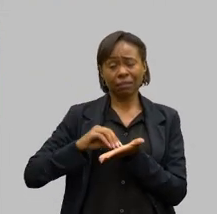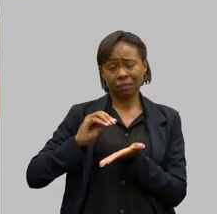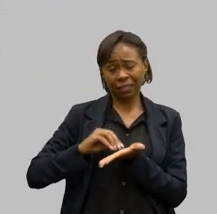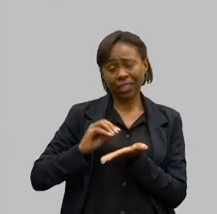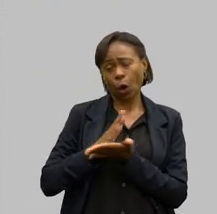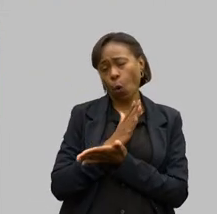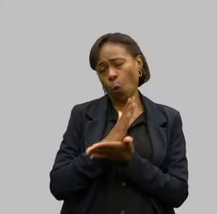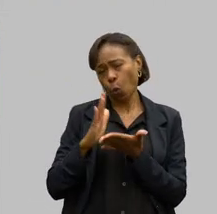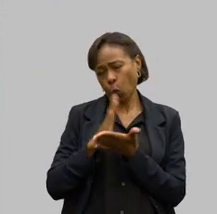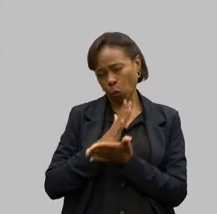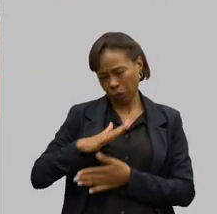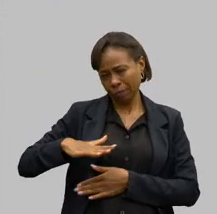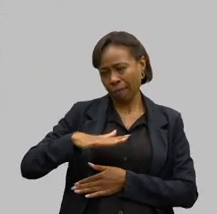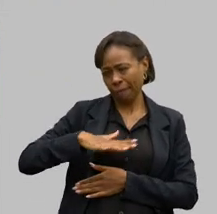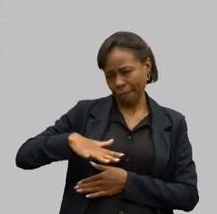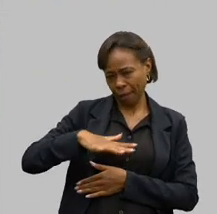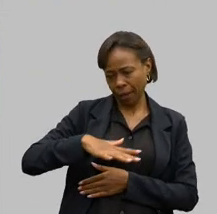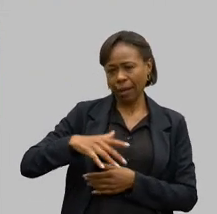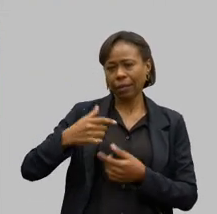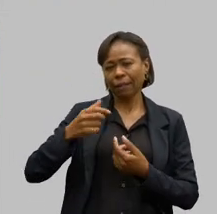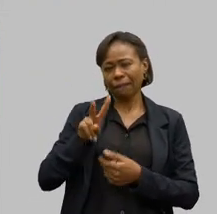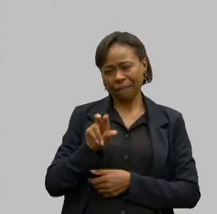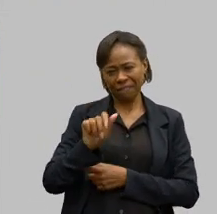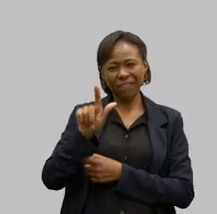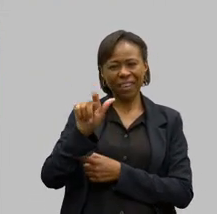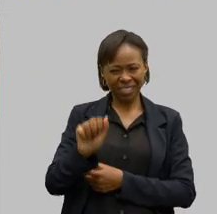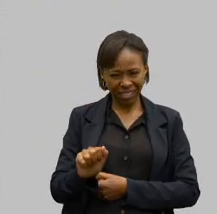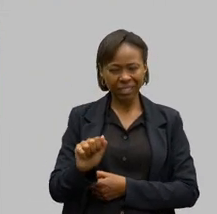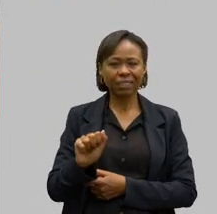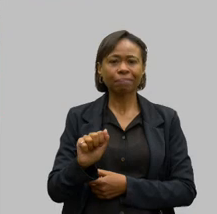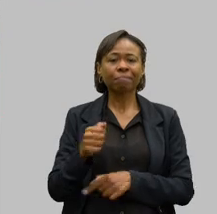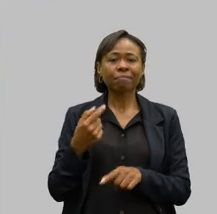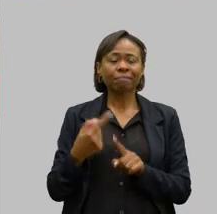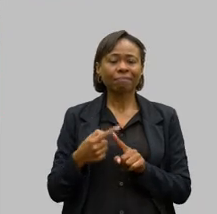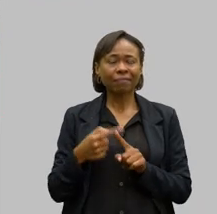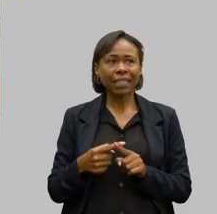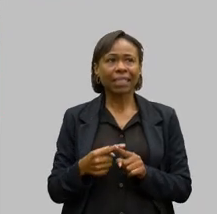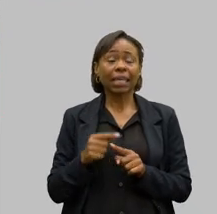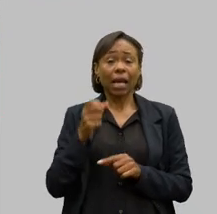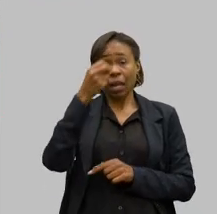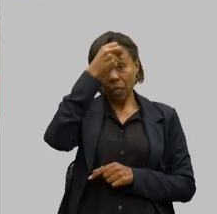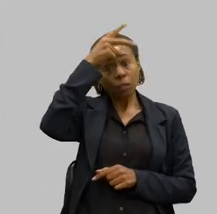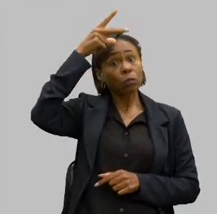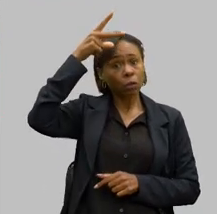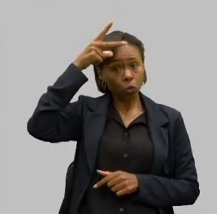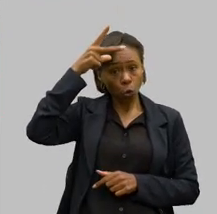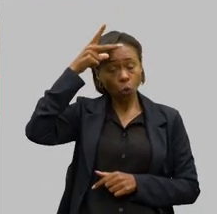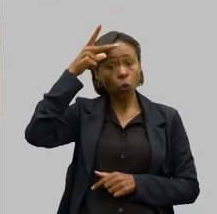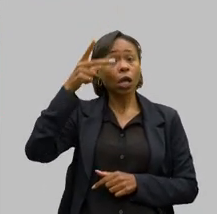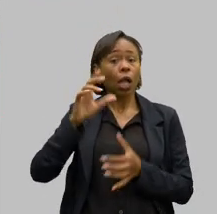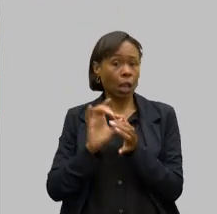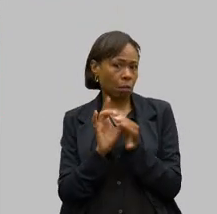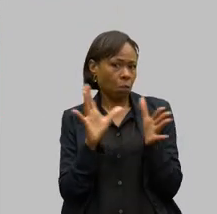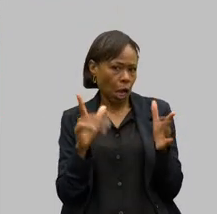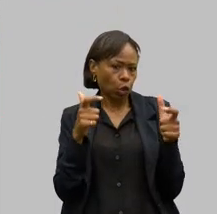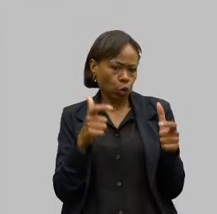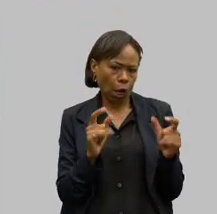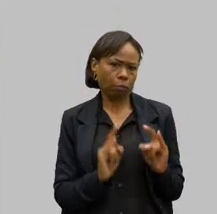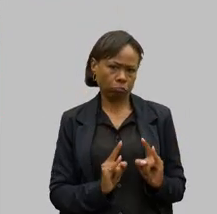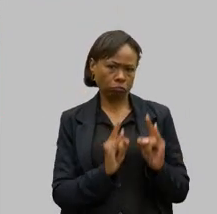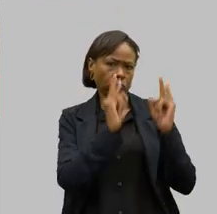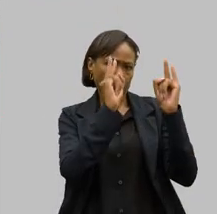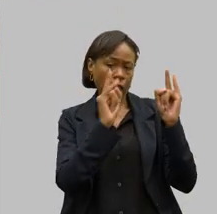bairros com relação à situação de vagas, onde, inclusive, as prefeituras cedem prédios para que o Estado